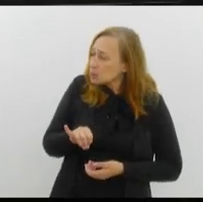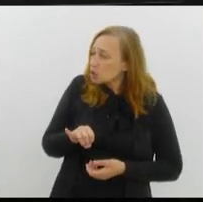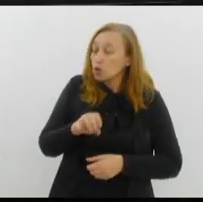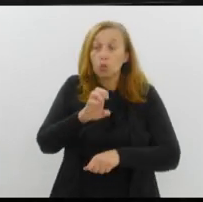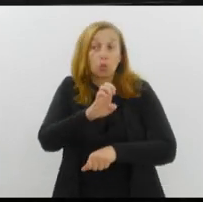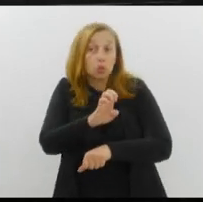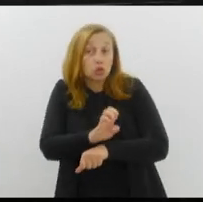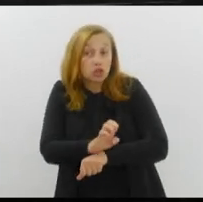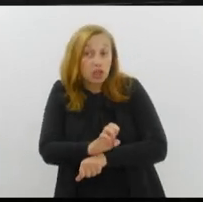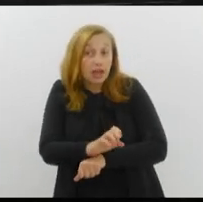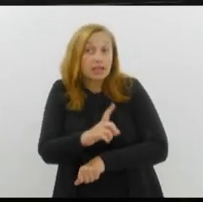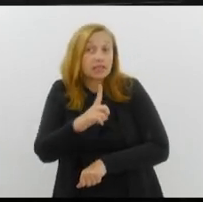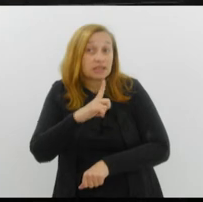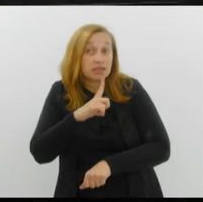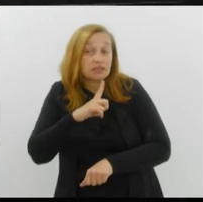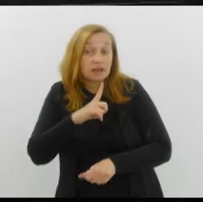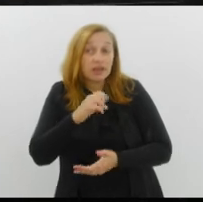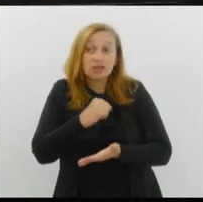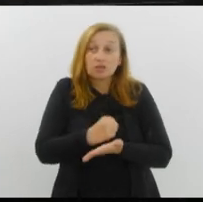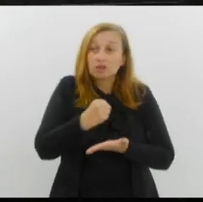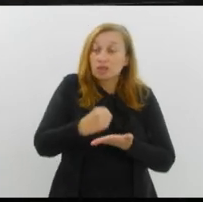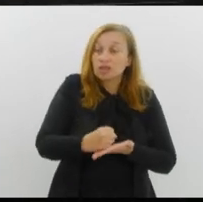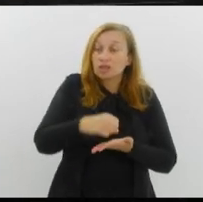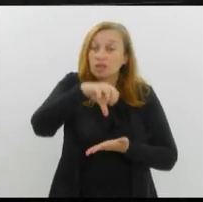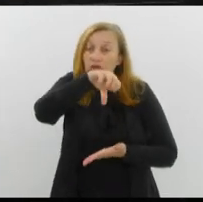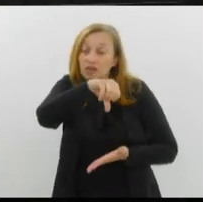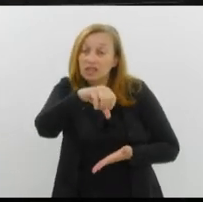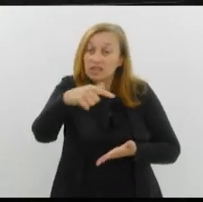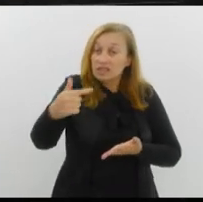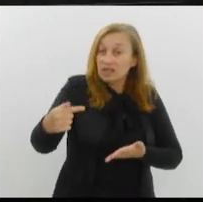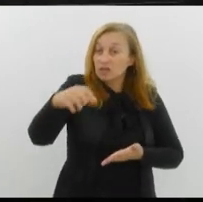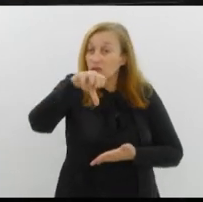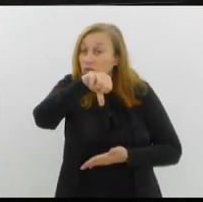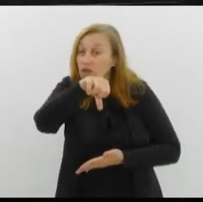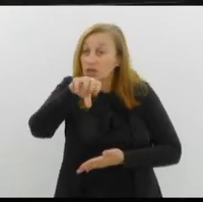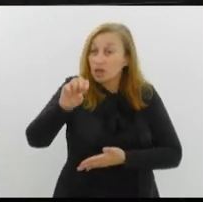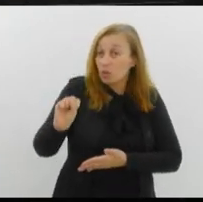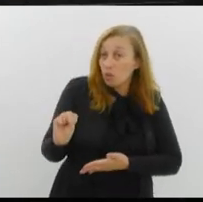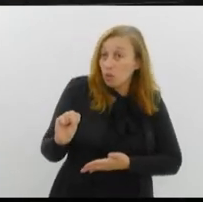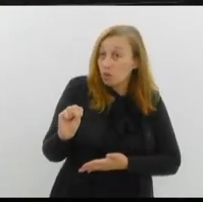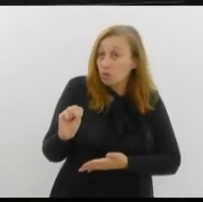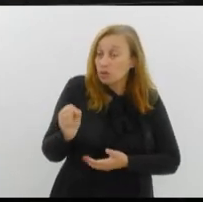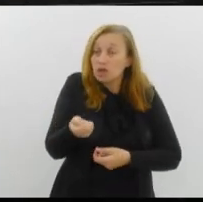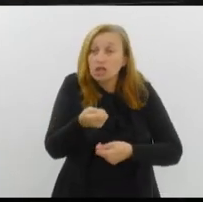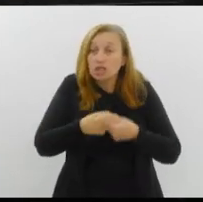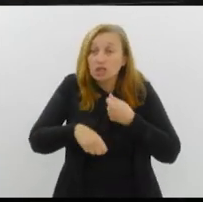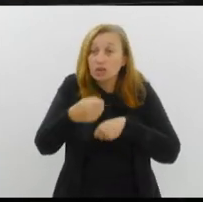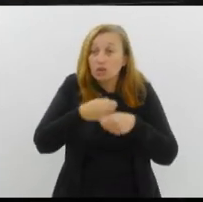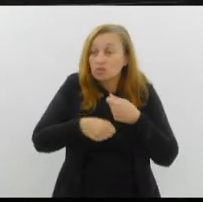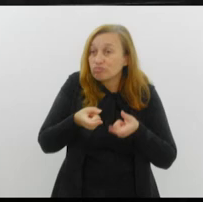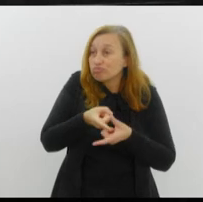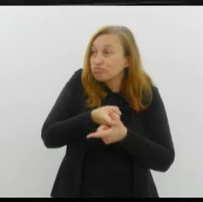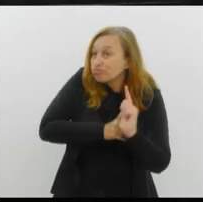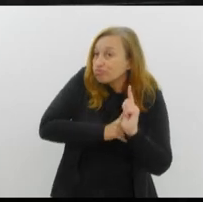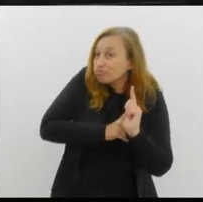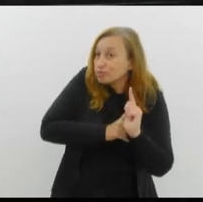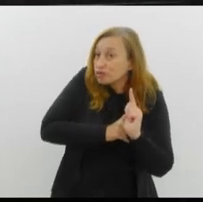Estado tivesse contratado em 97, 98, na renegociação da dívida,